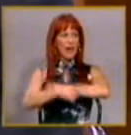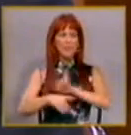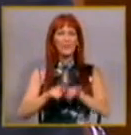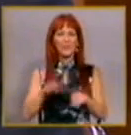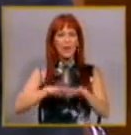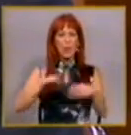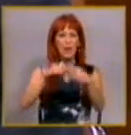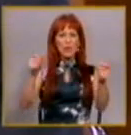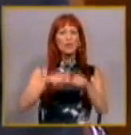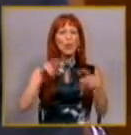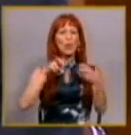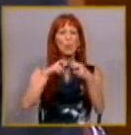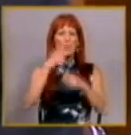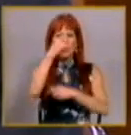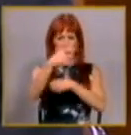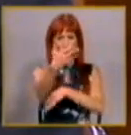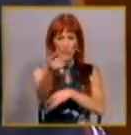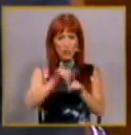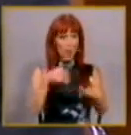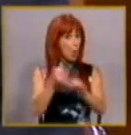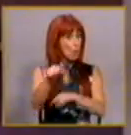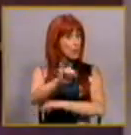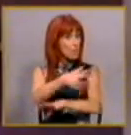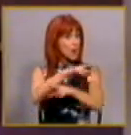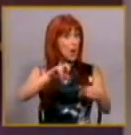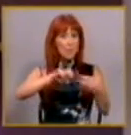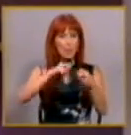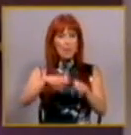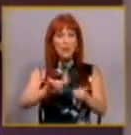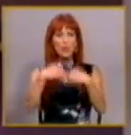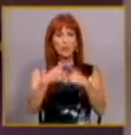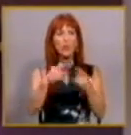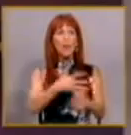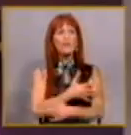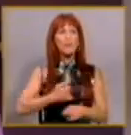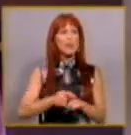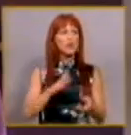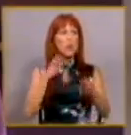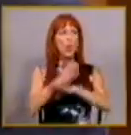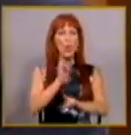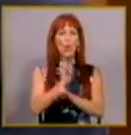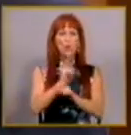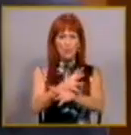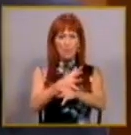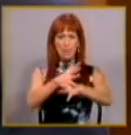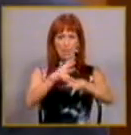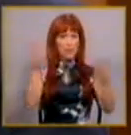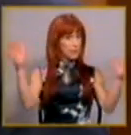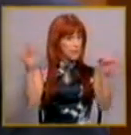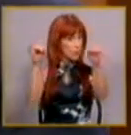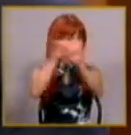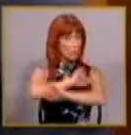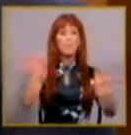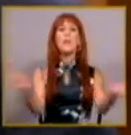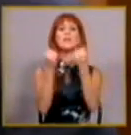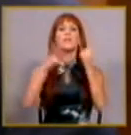É para resolver os problemas das pessoas, para combater o maior flagelo social, que de facto é o desemprego, que continua que nós a aumentar, apostamos não está a diminuir, em salvar está a o